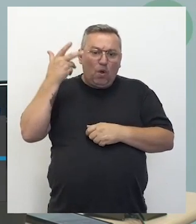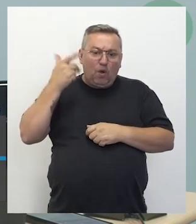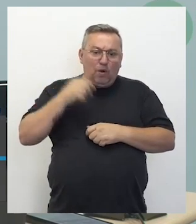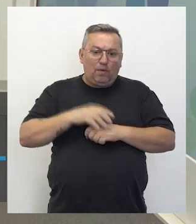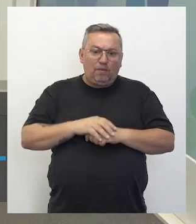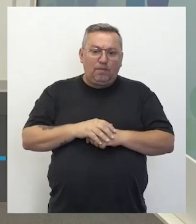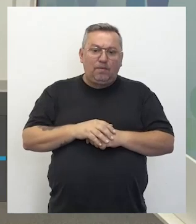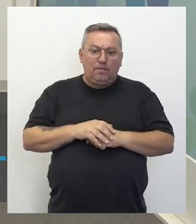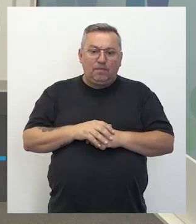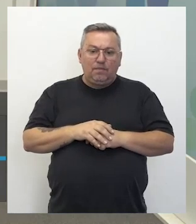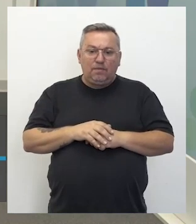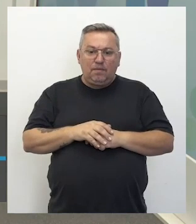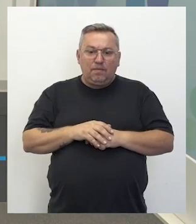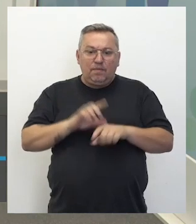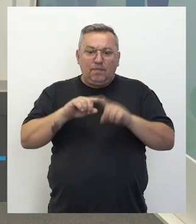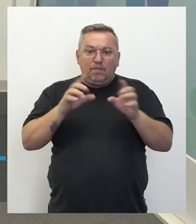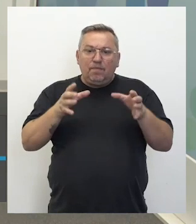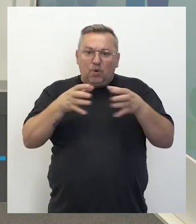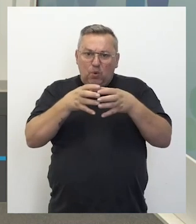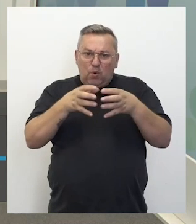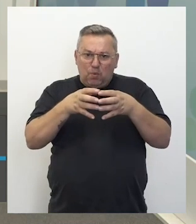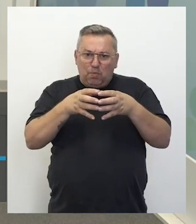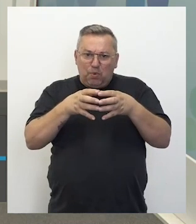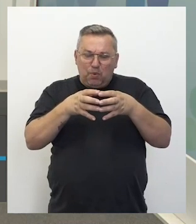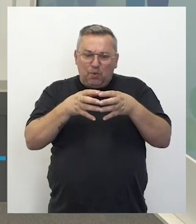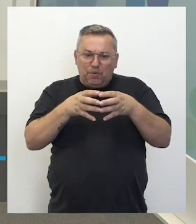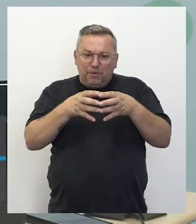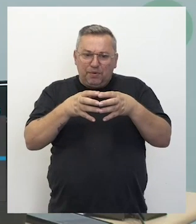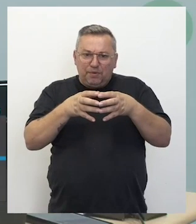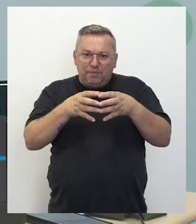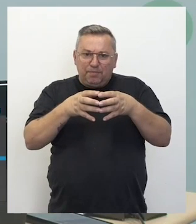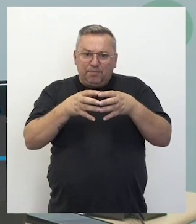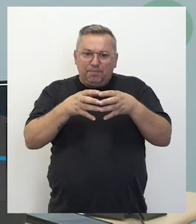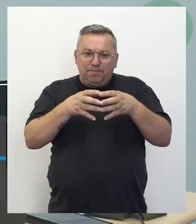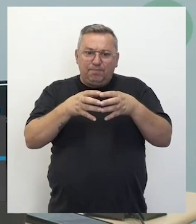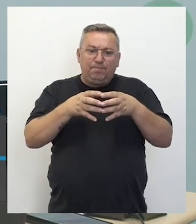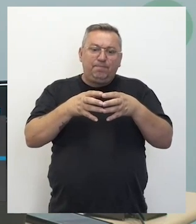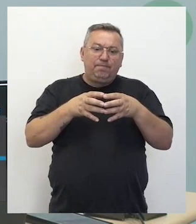caranguejos. E elas andam em bando? Então, elas